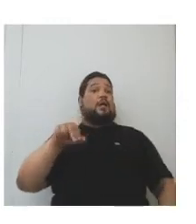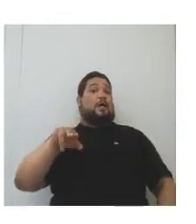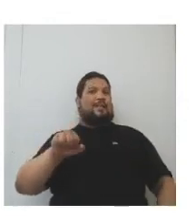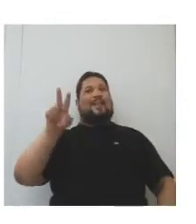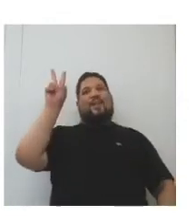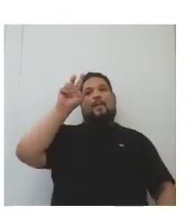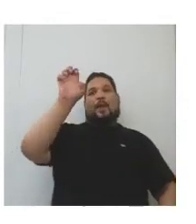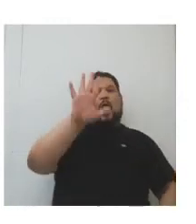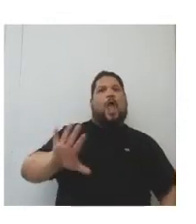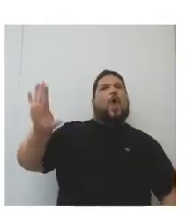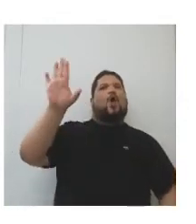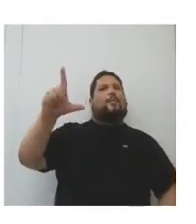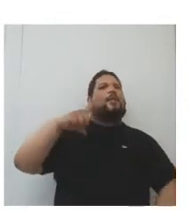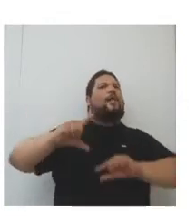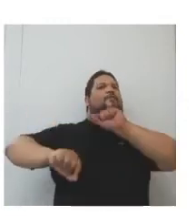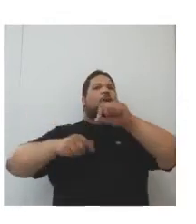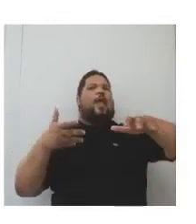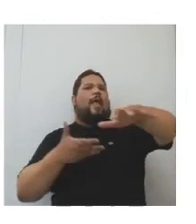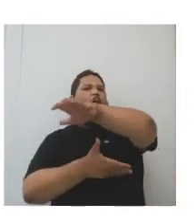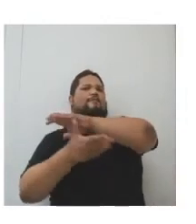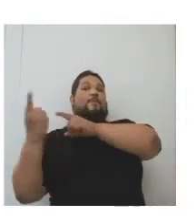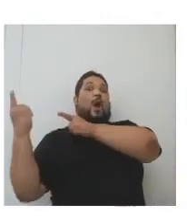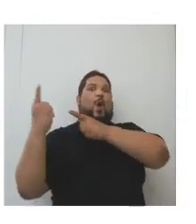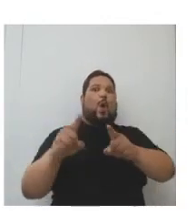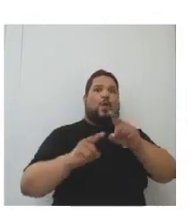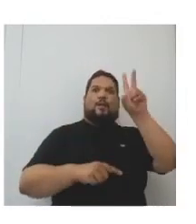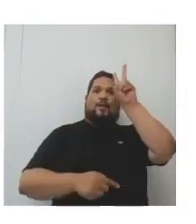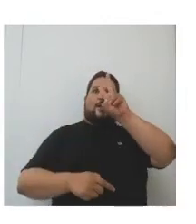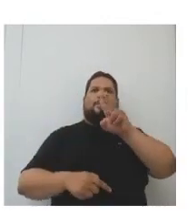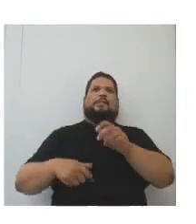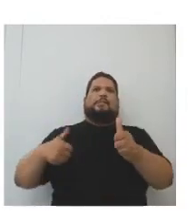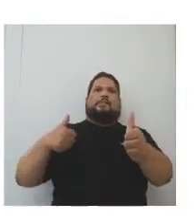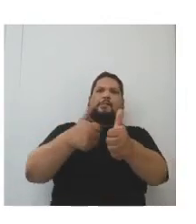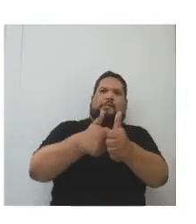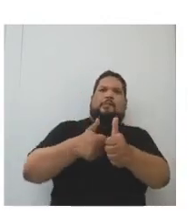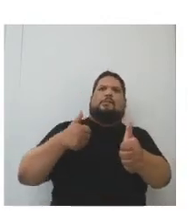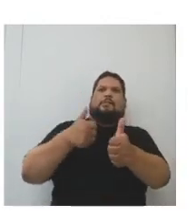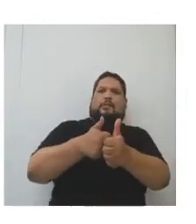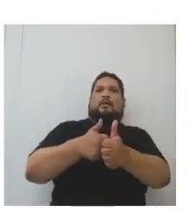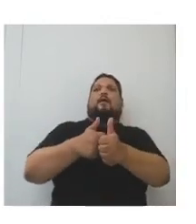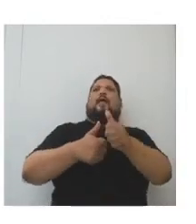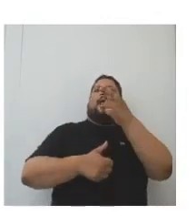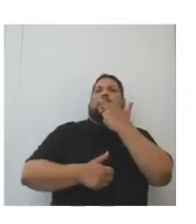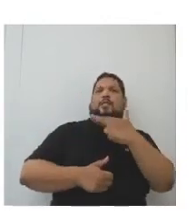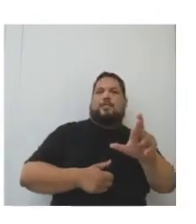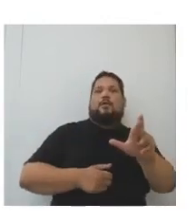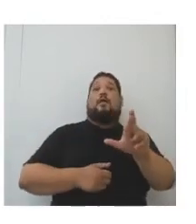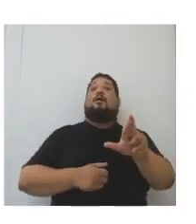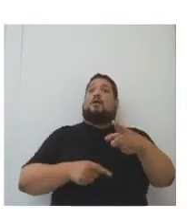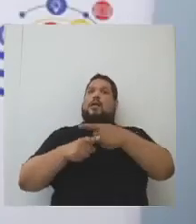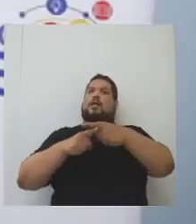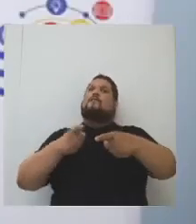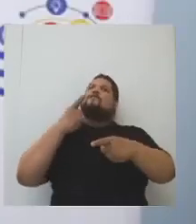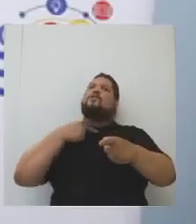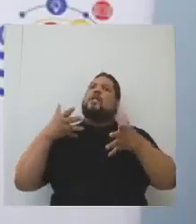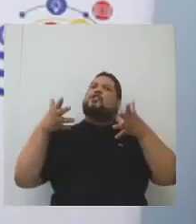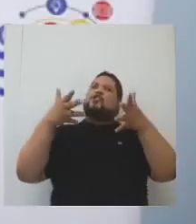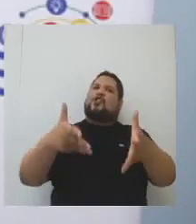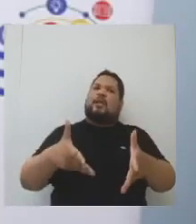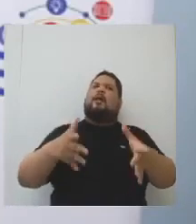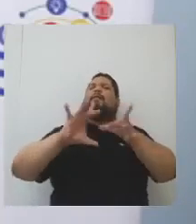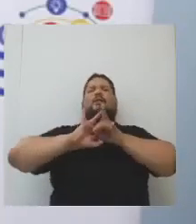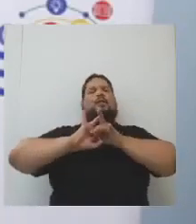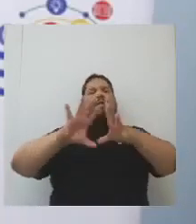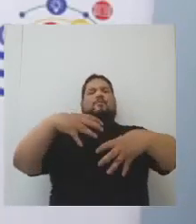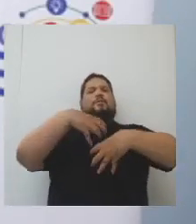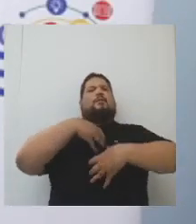ainda? Está rolando a Contra-Reforma. Temos perseguições religiosas. Então os ingleses queriam realmente ter a certeza de que